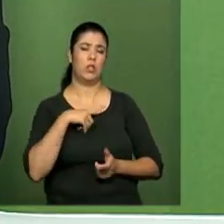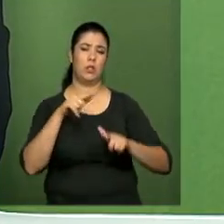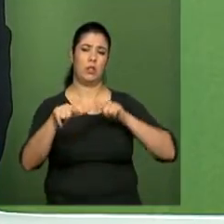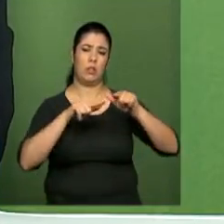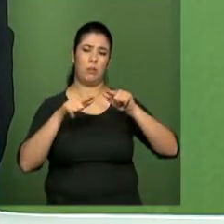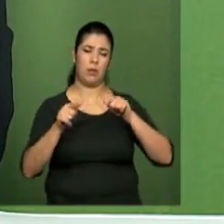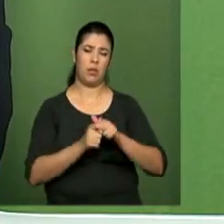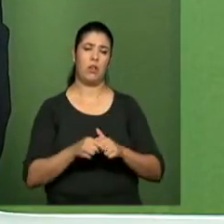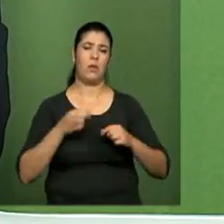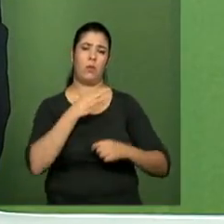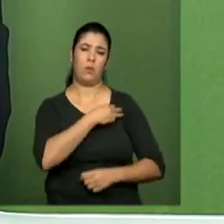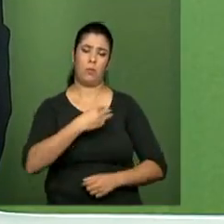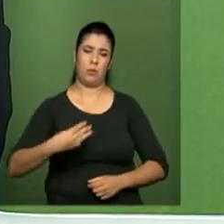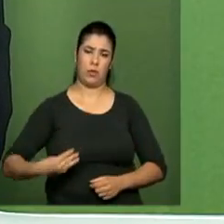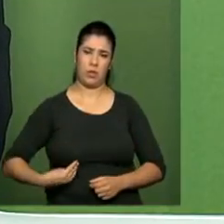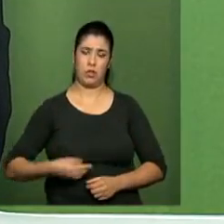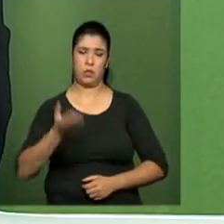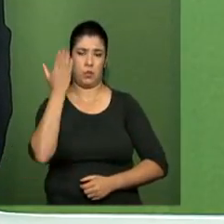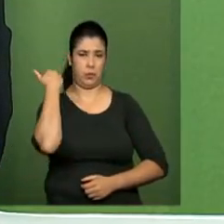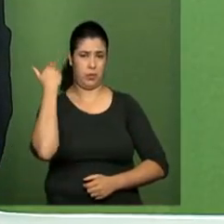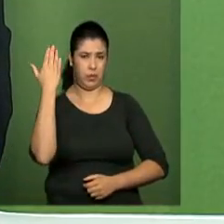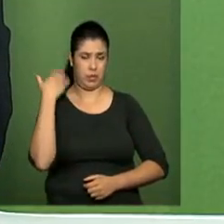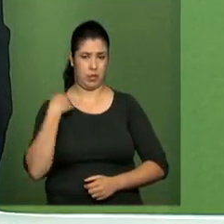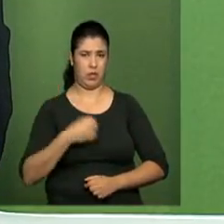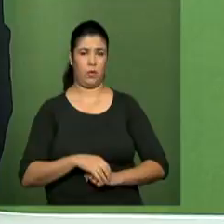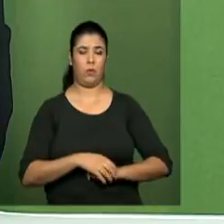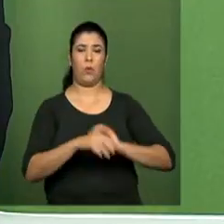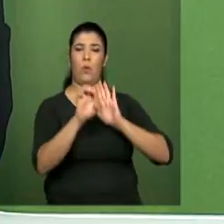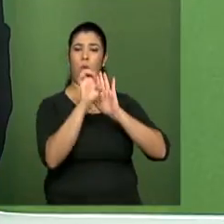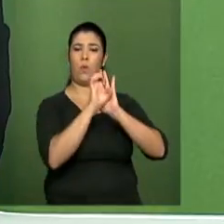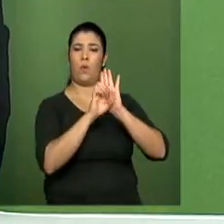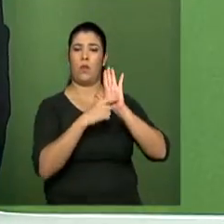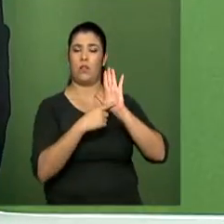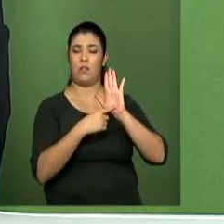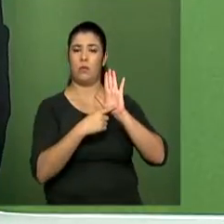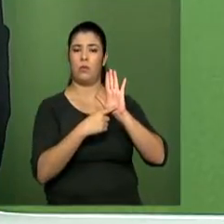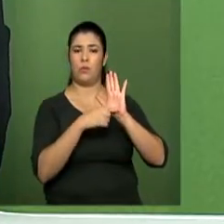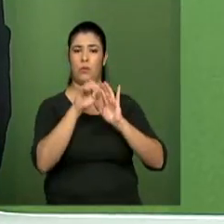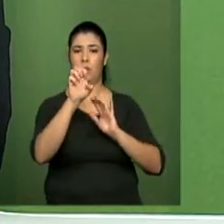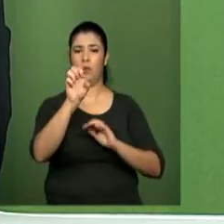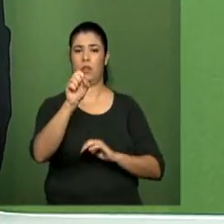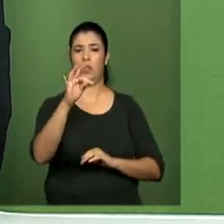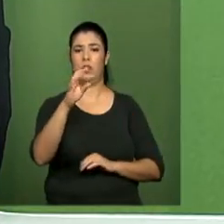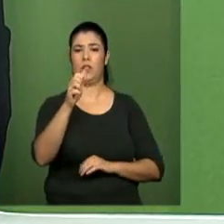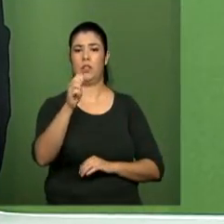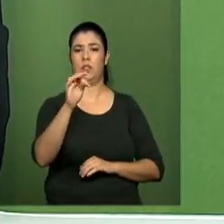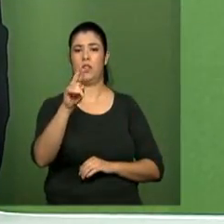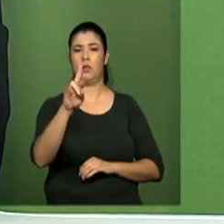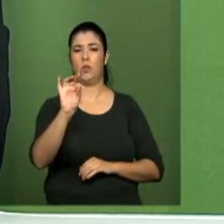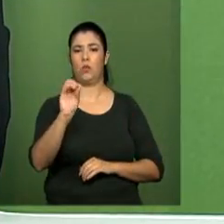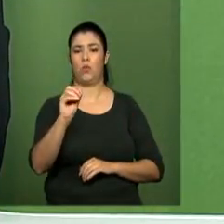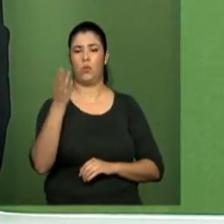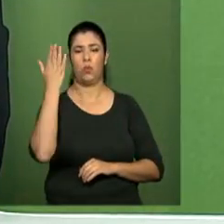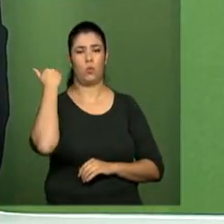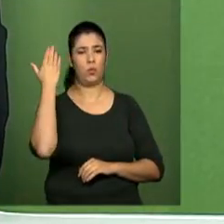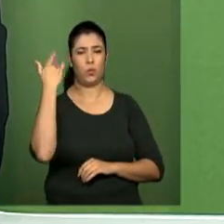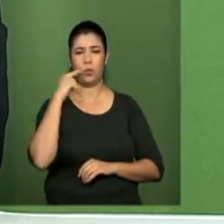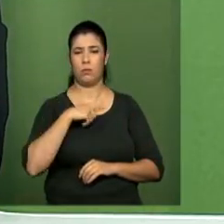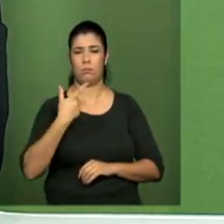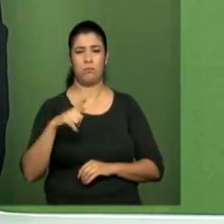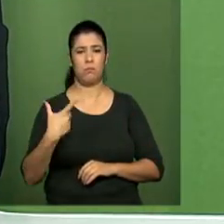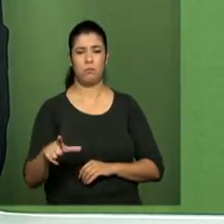1984 estatuto da microempresa que fizemos juntos só que naquela época não tinha sistema de informática